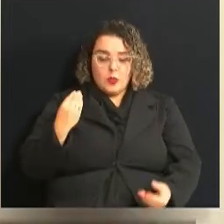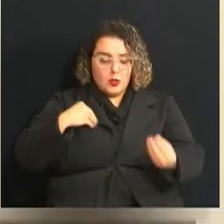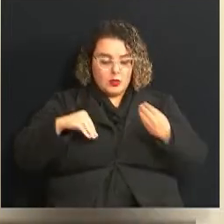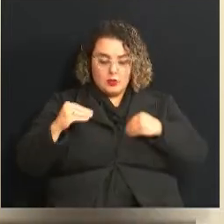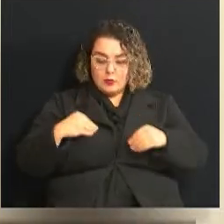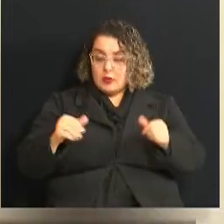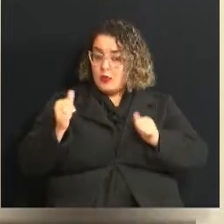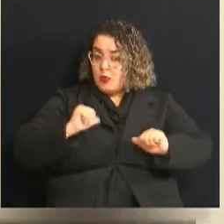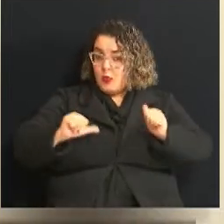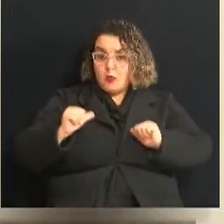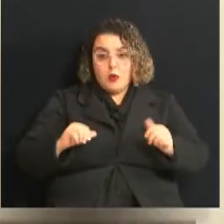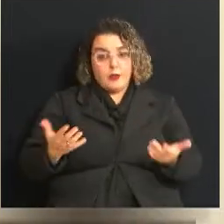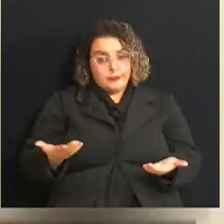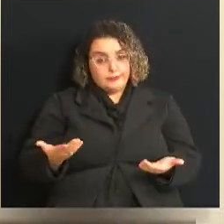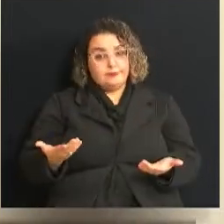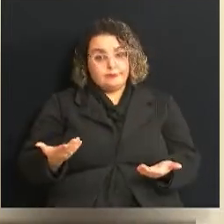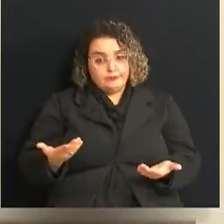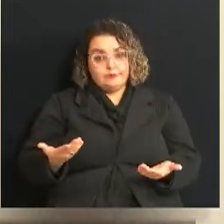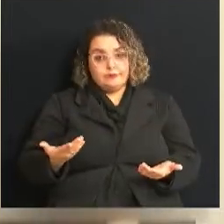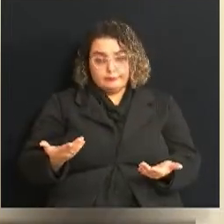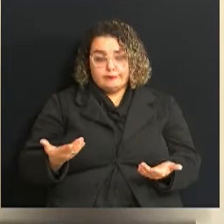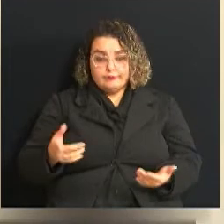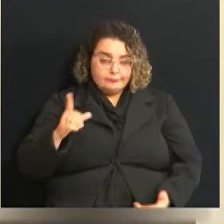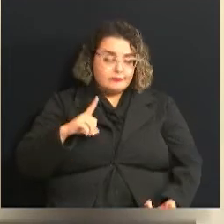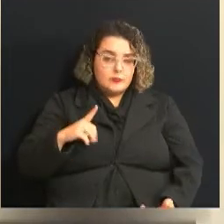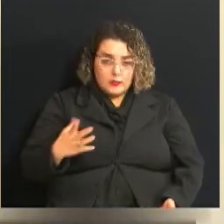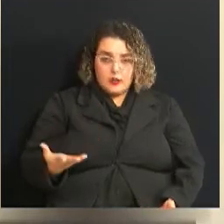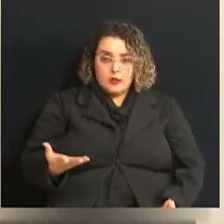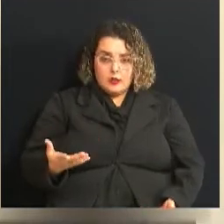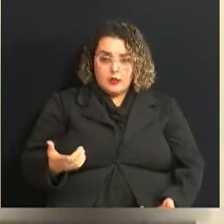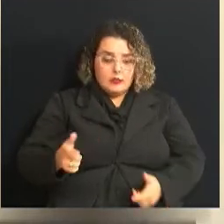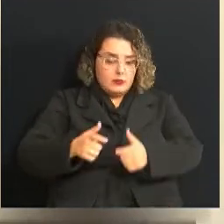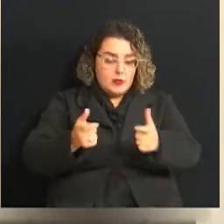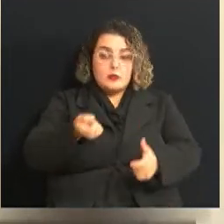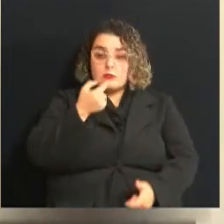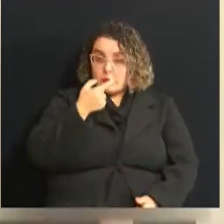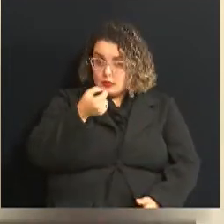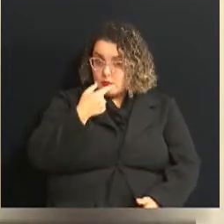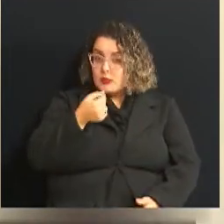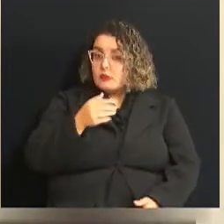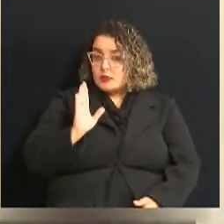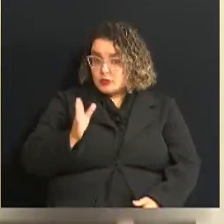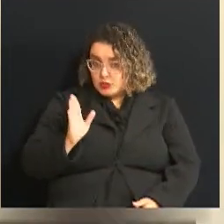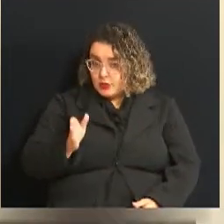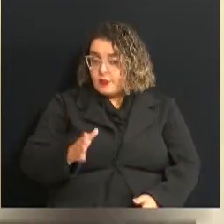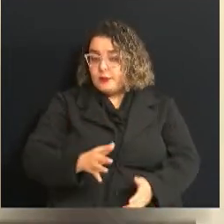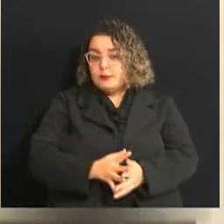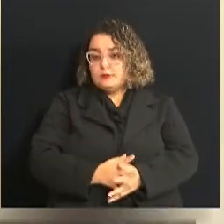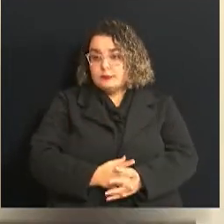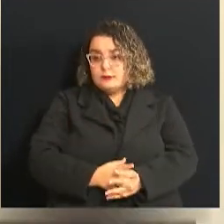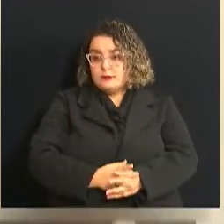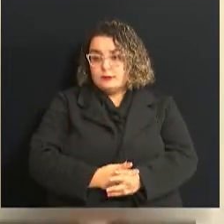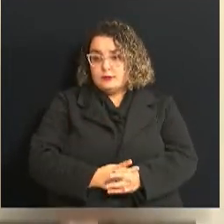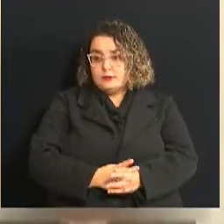ansiedade. E muitas já estão tomando, inclusive, medicação. De tão